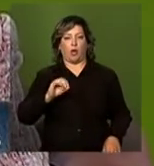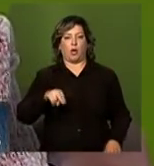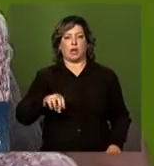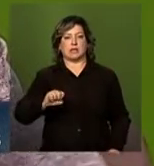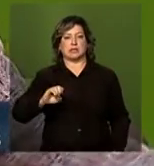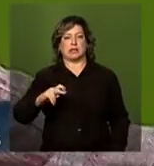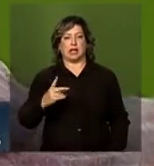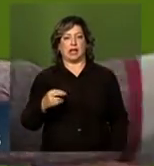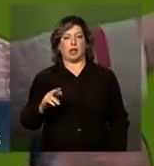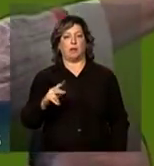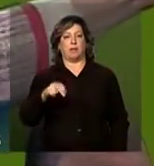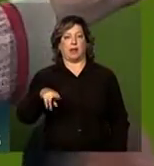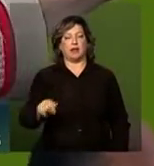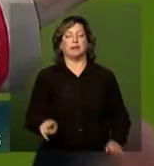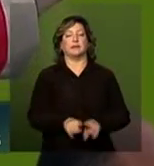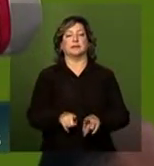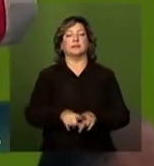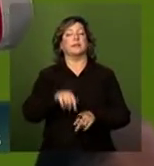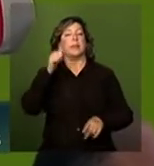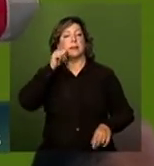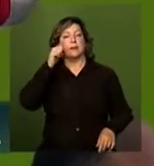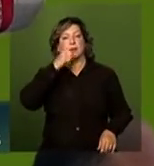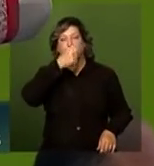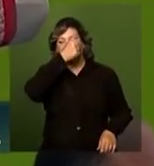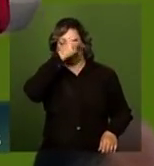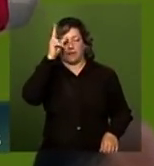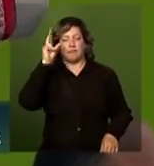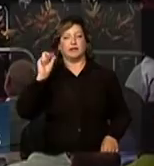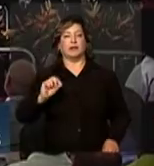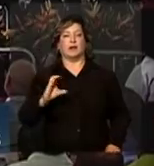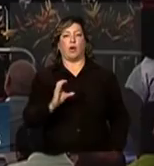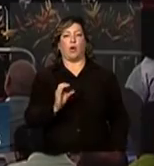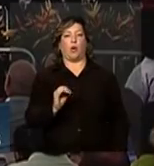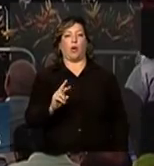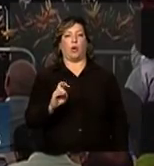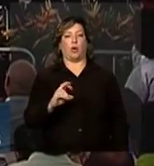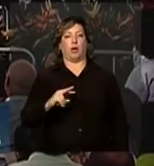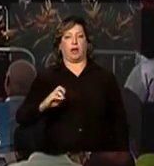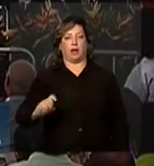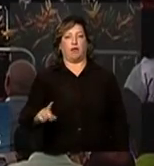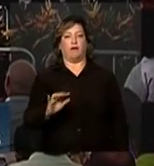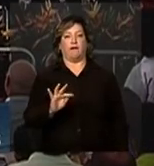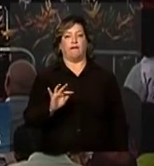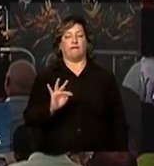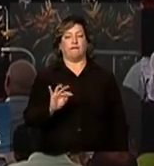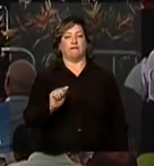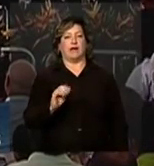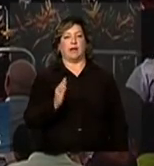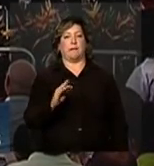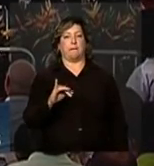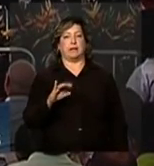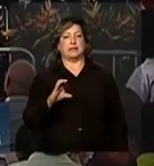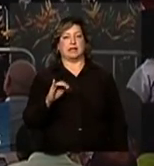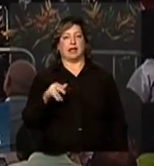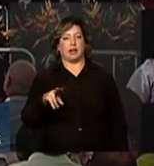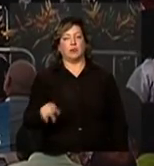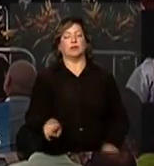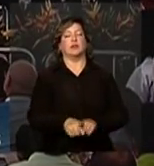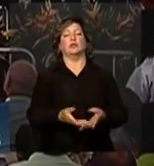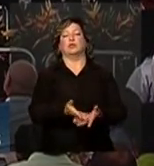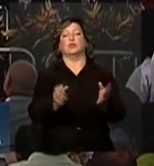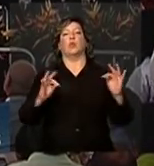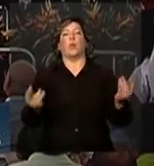e a prefeita da and que é a nossa prefeita lá de Coronel fabriciana Rosângela Mendes então sintam-se todos